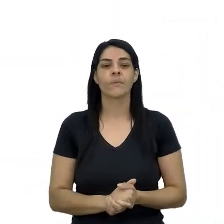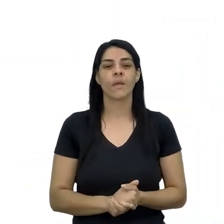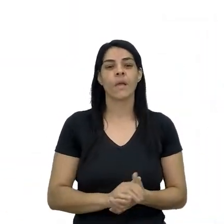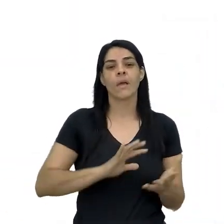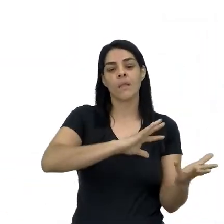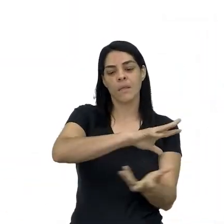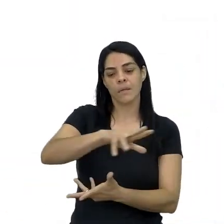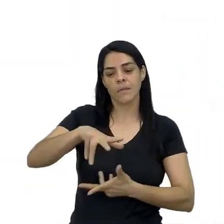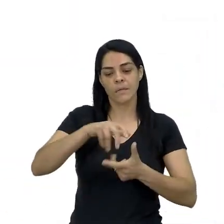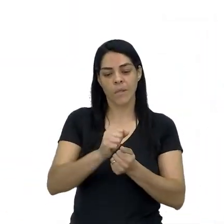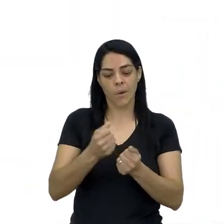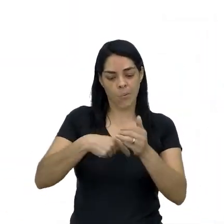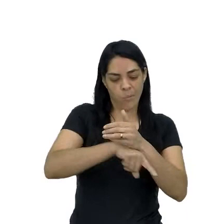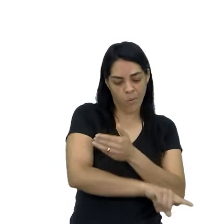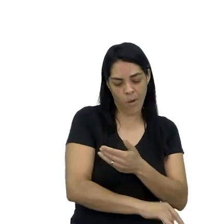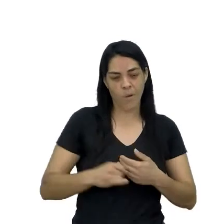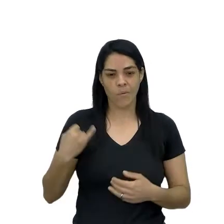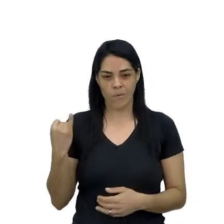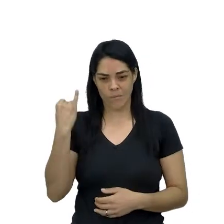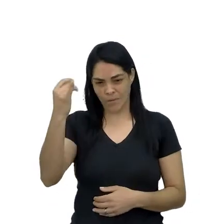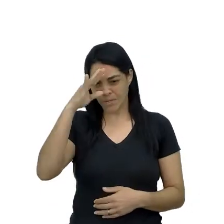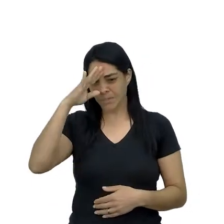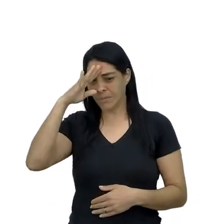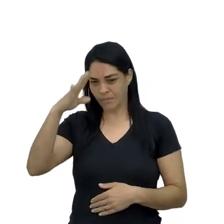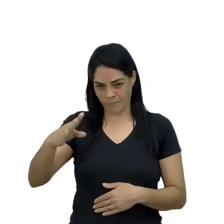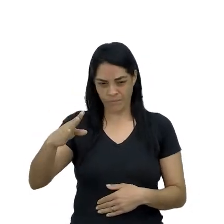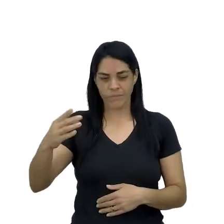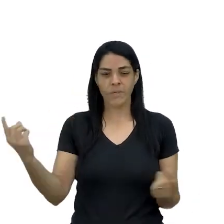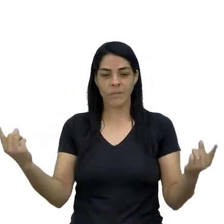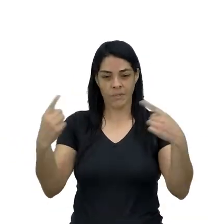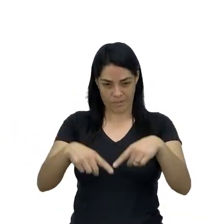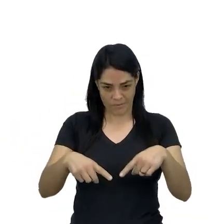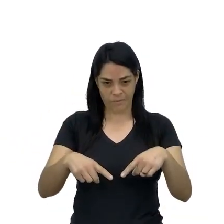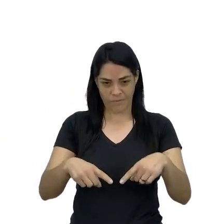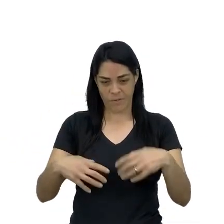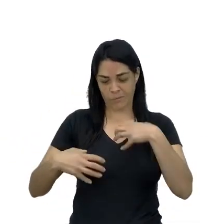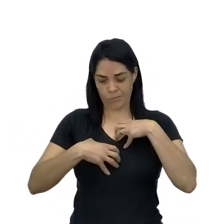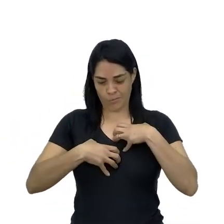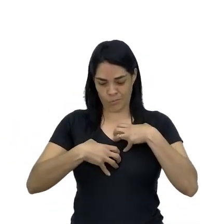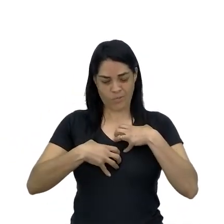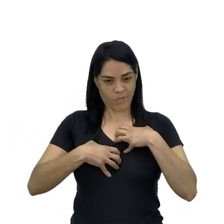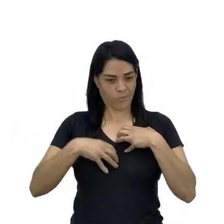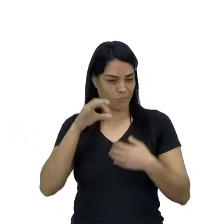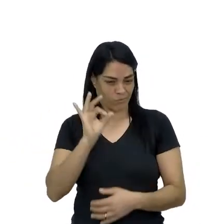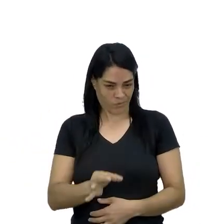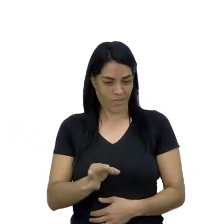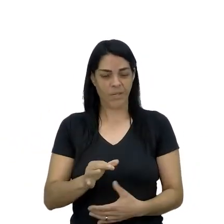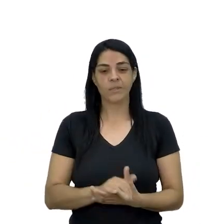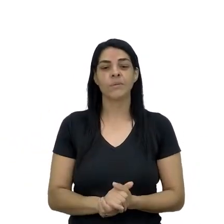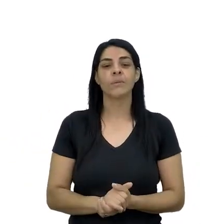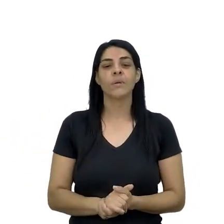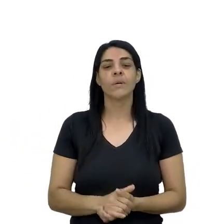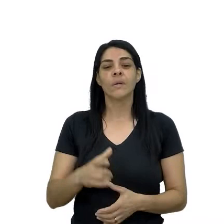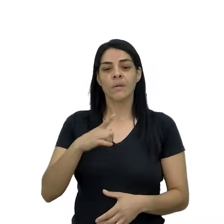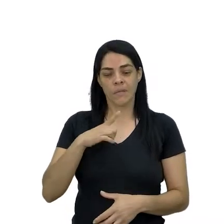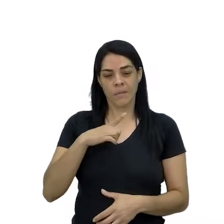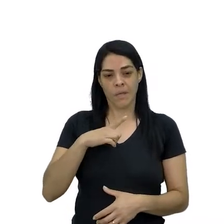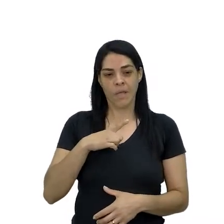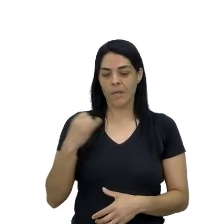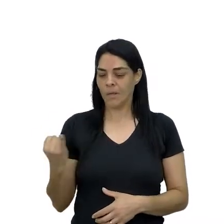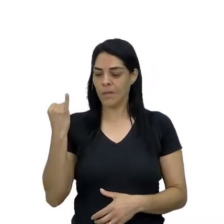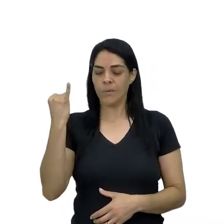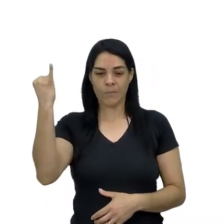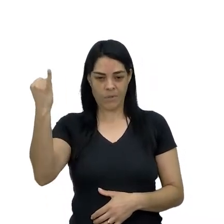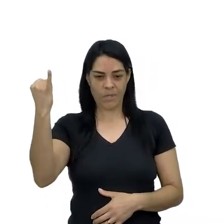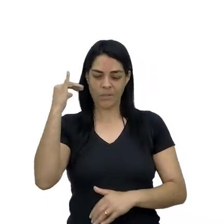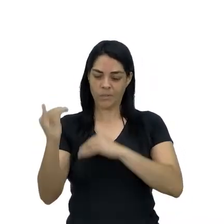nacional é fundamental para abordar os desafios de forma correta. Muitas organizações e agentes têm um papel importante